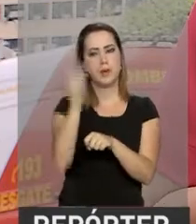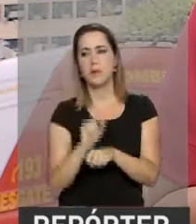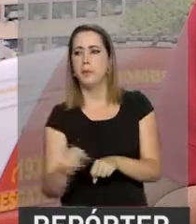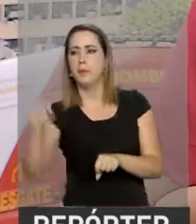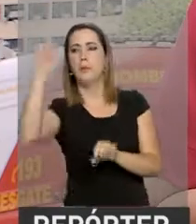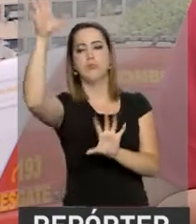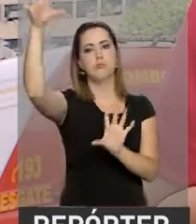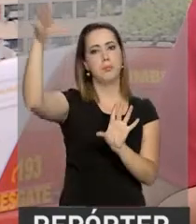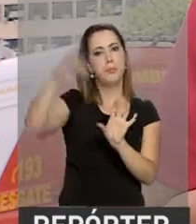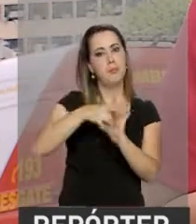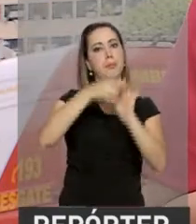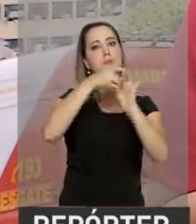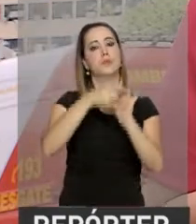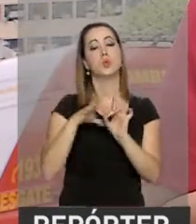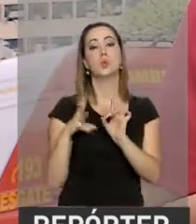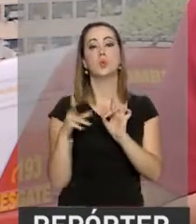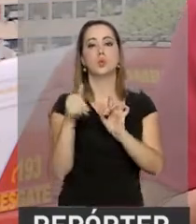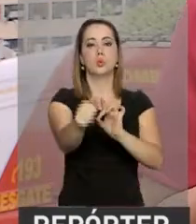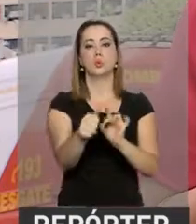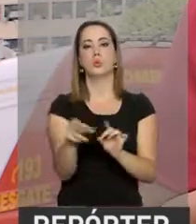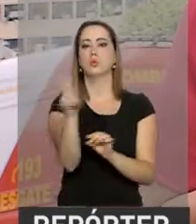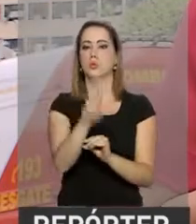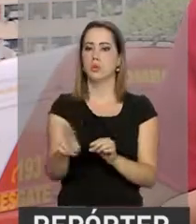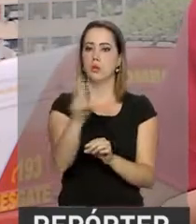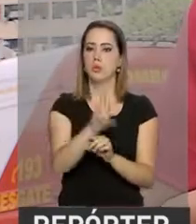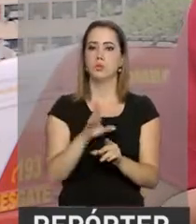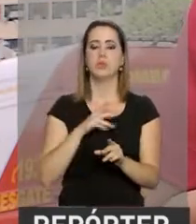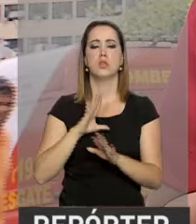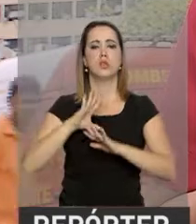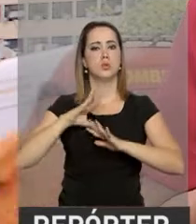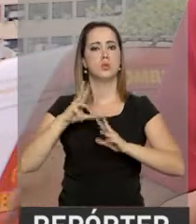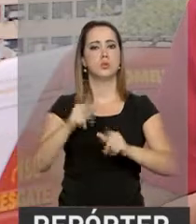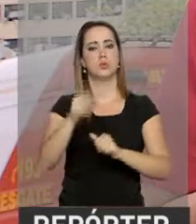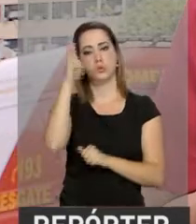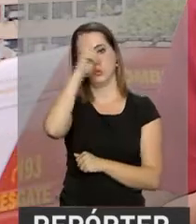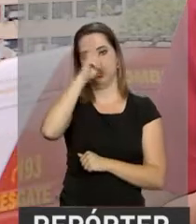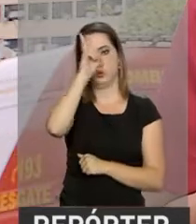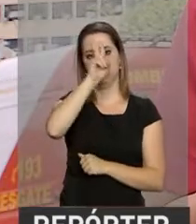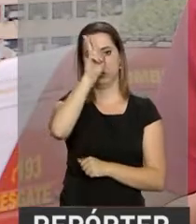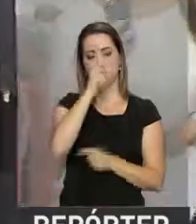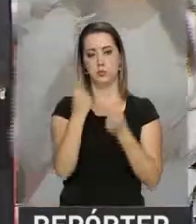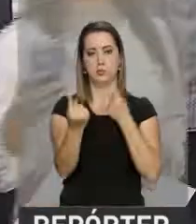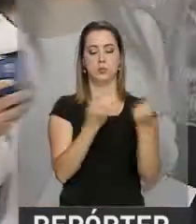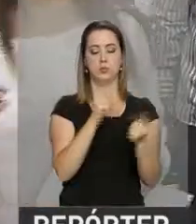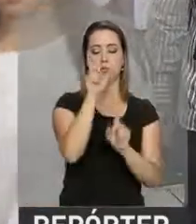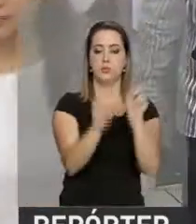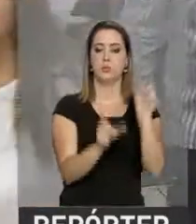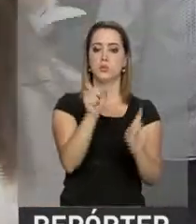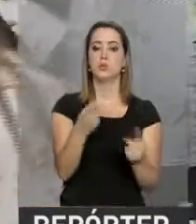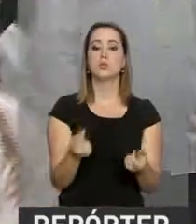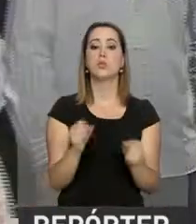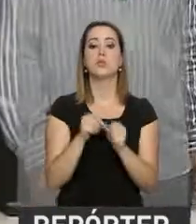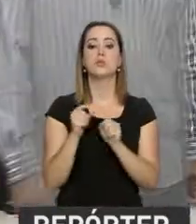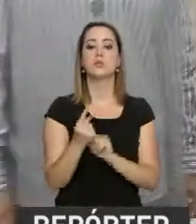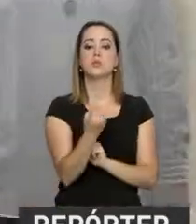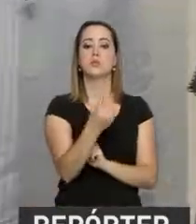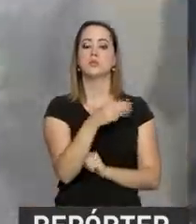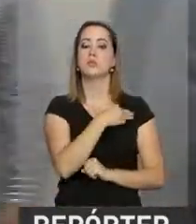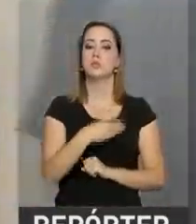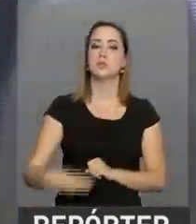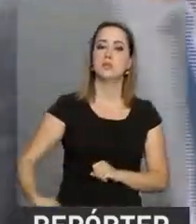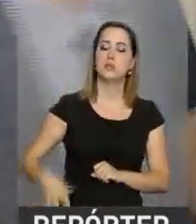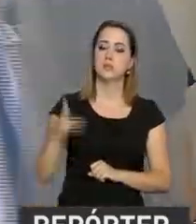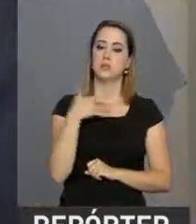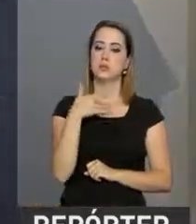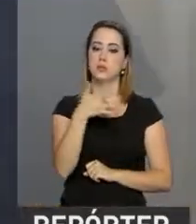informações sobre o uso dos recursos e o histórico de atendimento dos pacientes para fazer isso o ministério da saúde